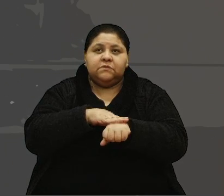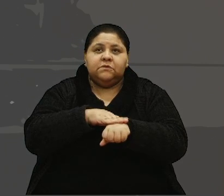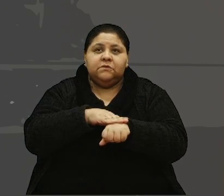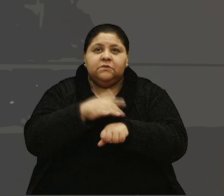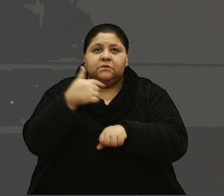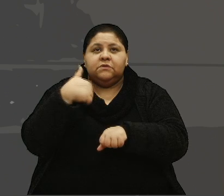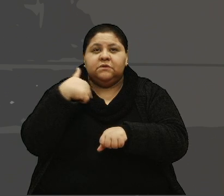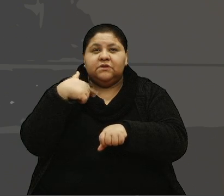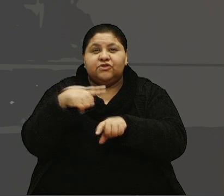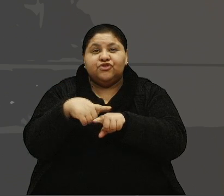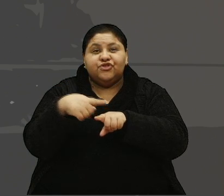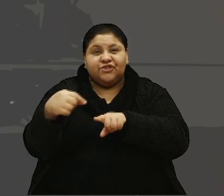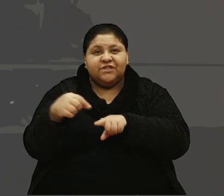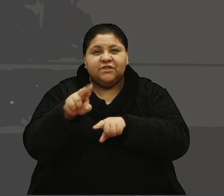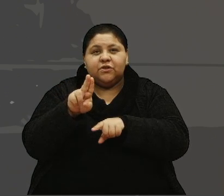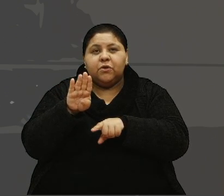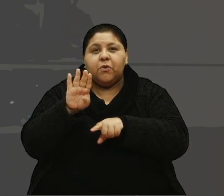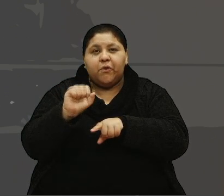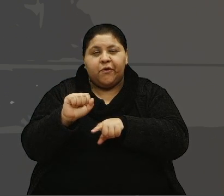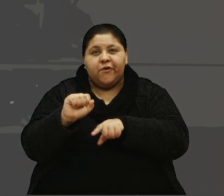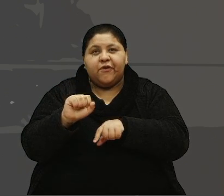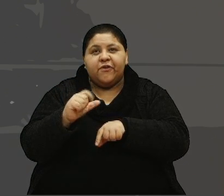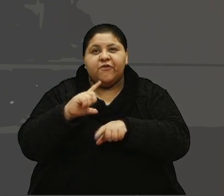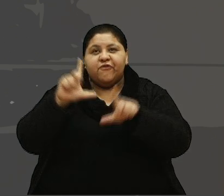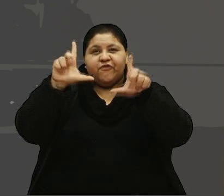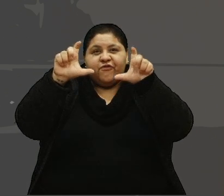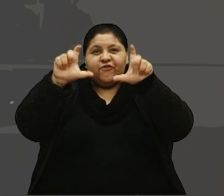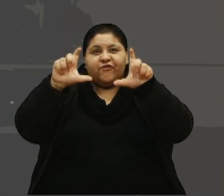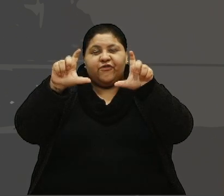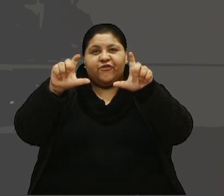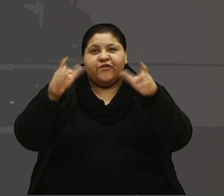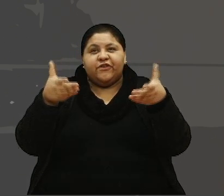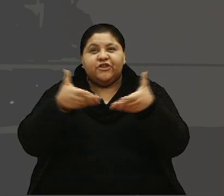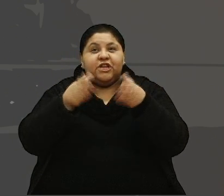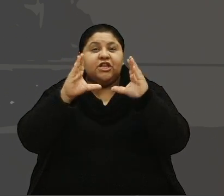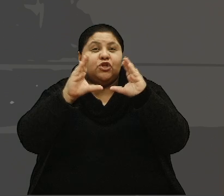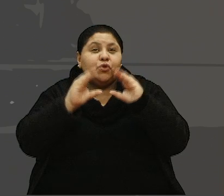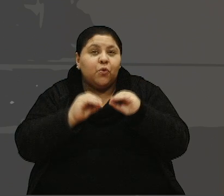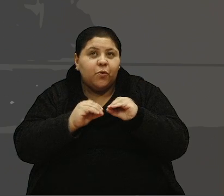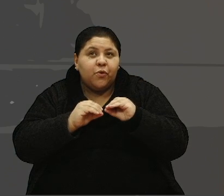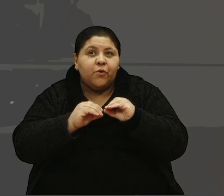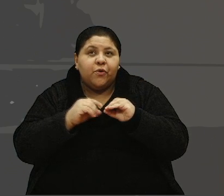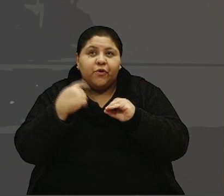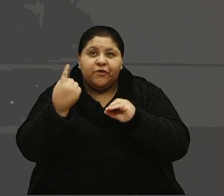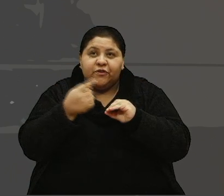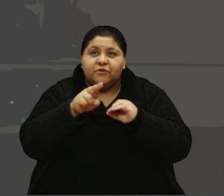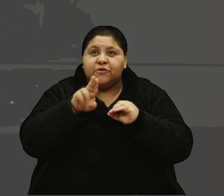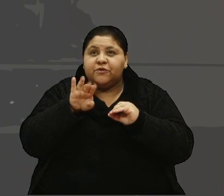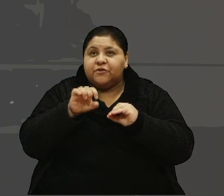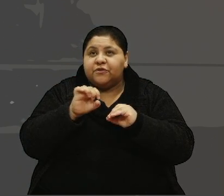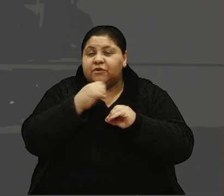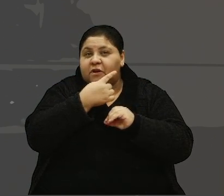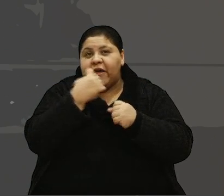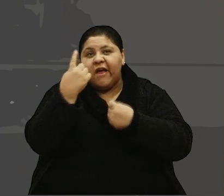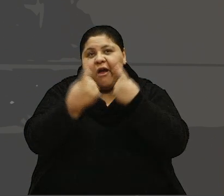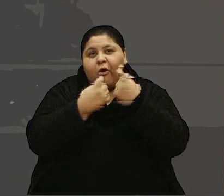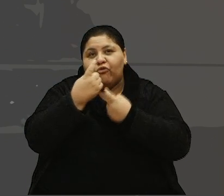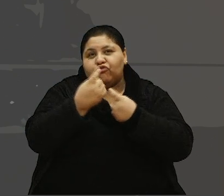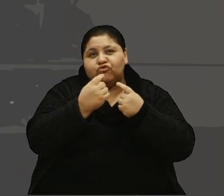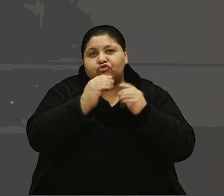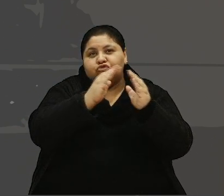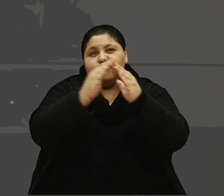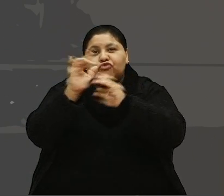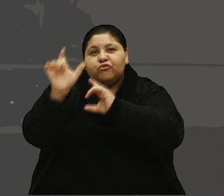estava saindo lá da UBS, tirei essa foto e já era parte noturna, ali da nossa UBS. Aí são alguns moradores.